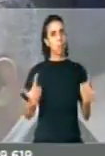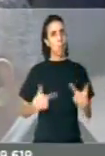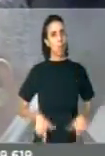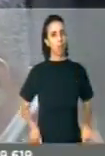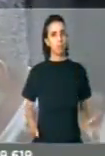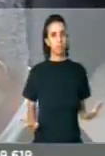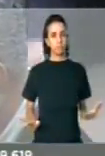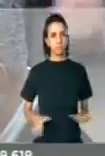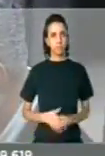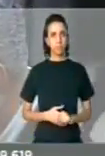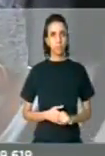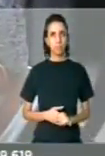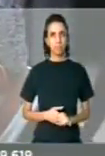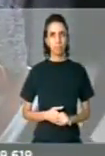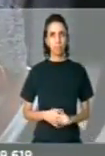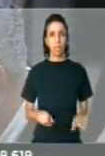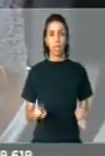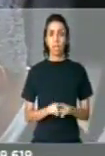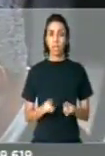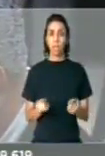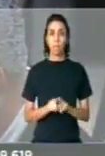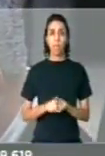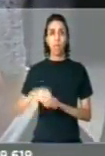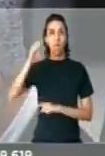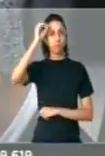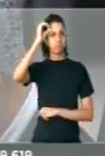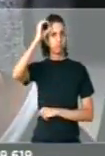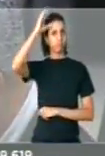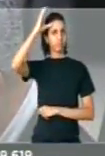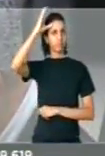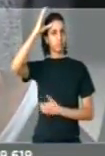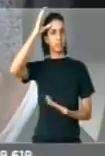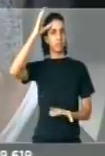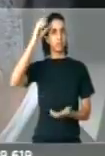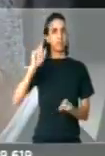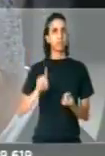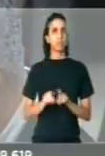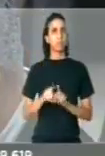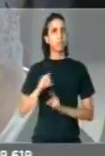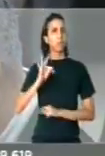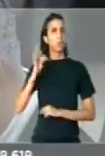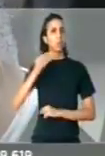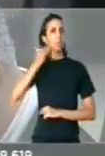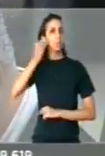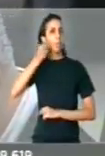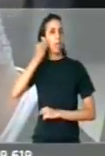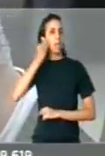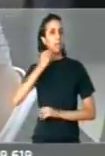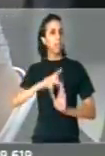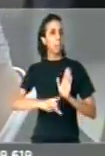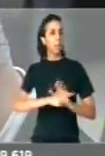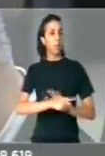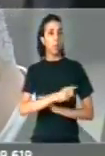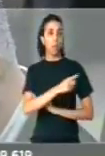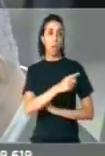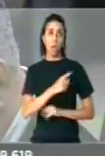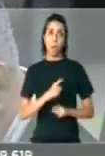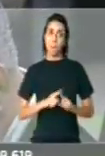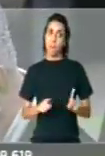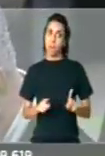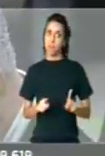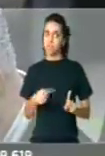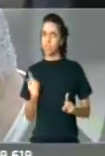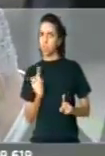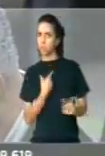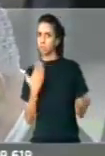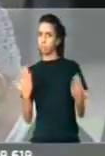quanto a competência, o notório saber técnico jurídico, de modo que nós temos uma posição contrária e expressamos